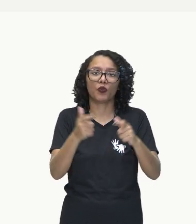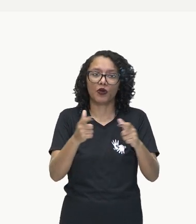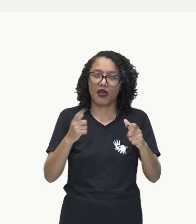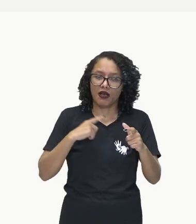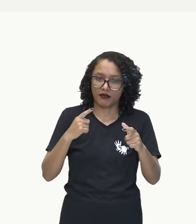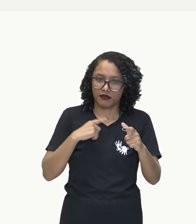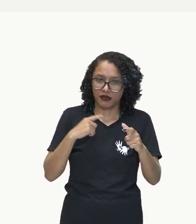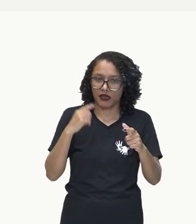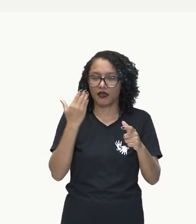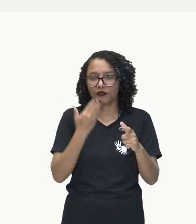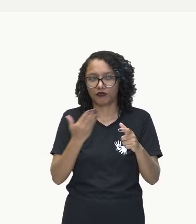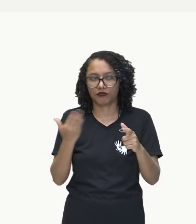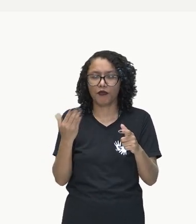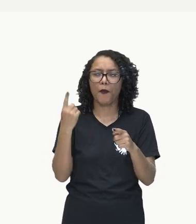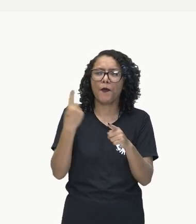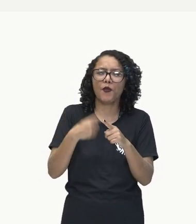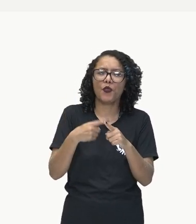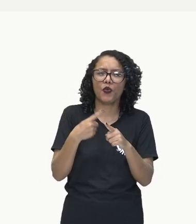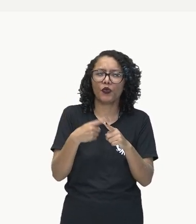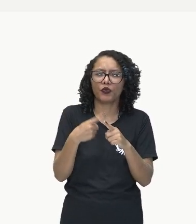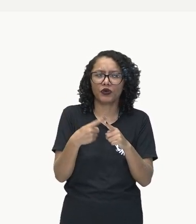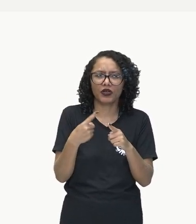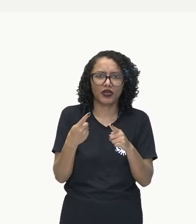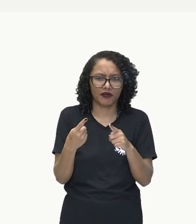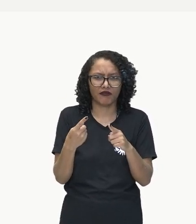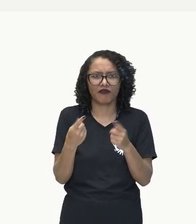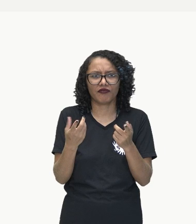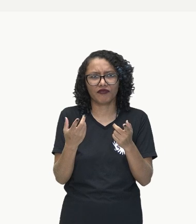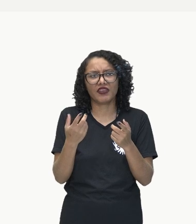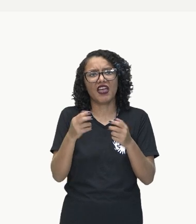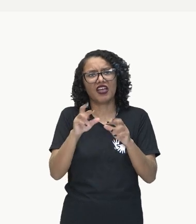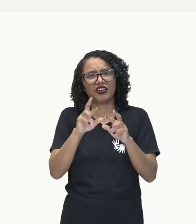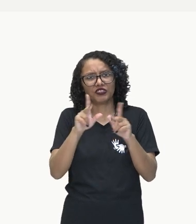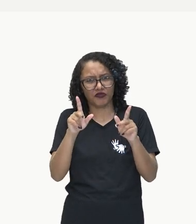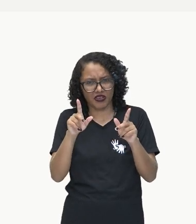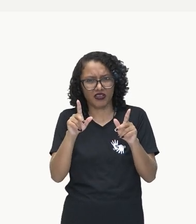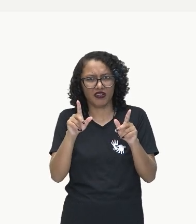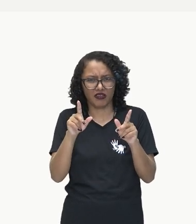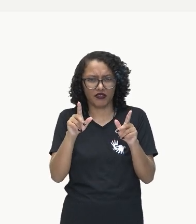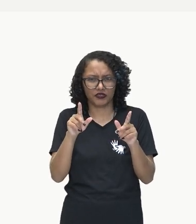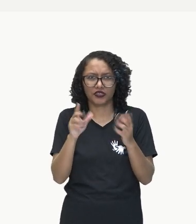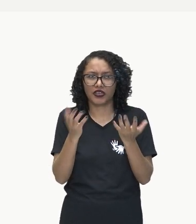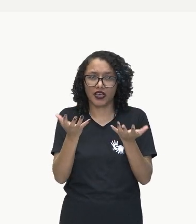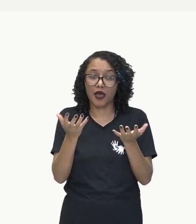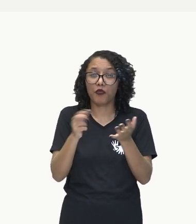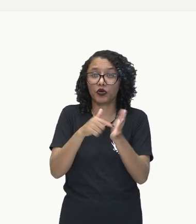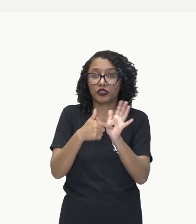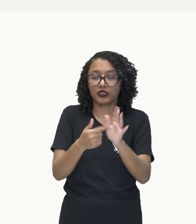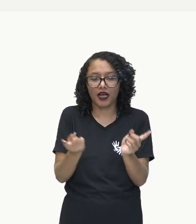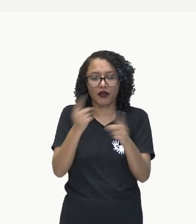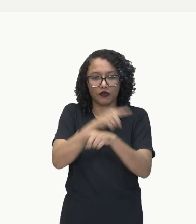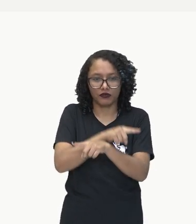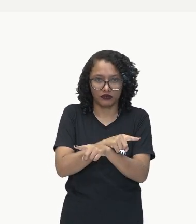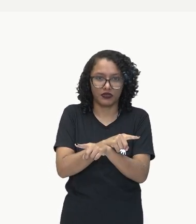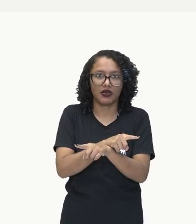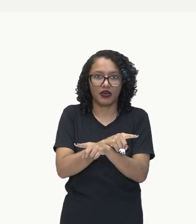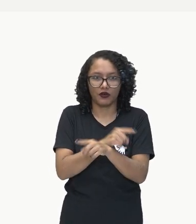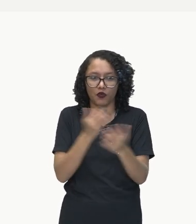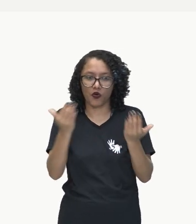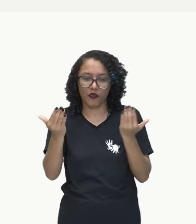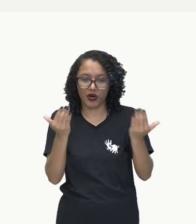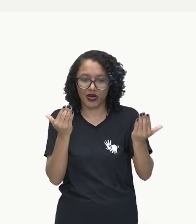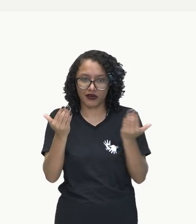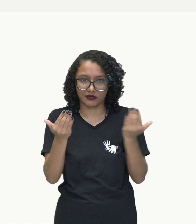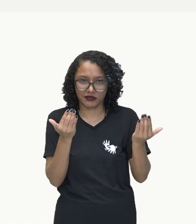advérbios, justamente porque são espaços diversos, são espaços diferentes que ele quer contrastar. Então, em cismar sozinho à noite, mais